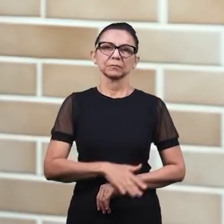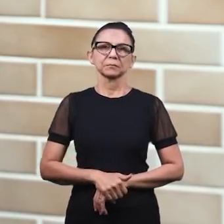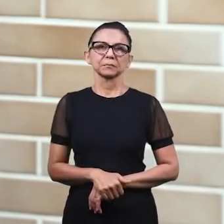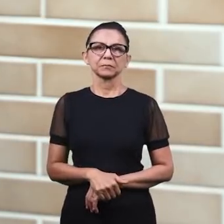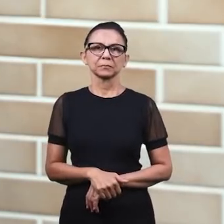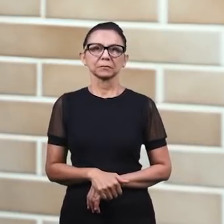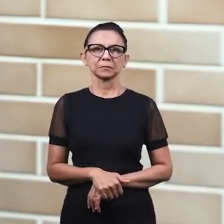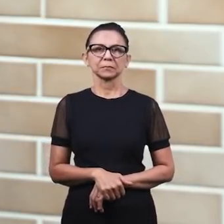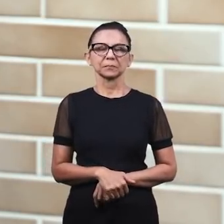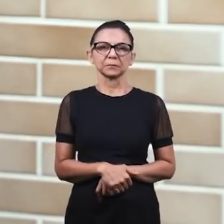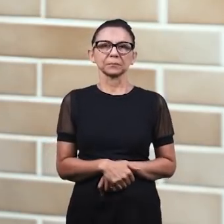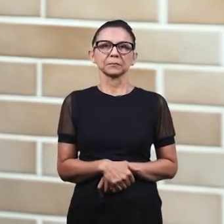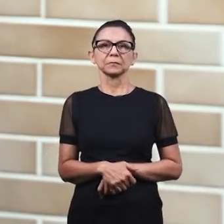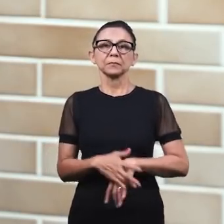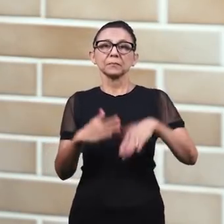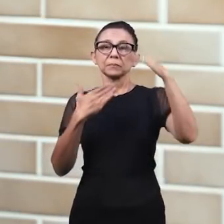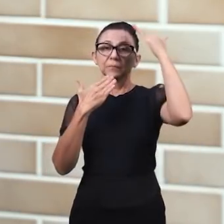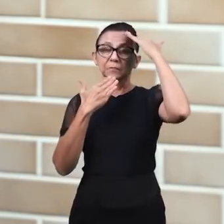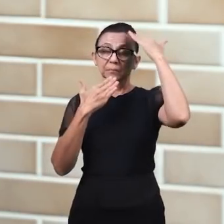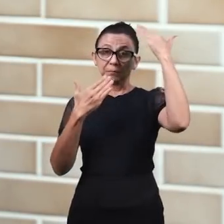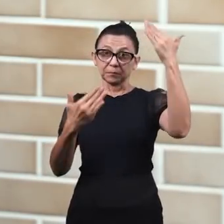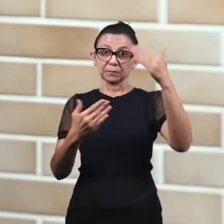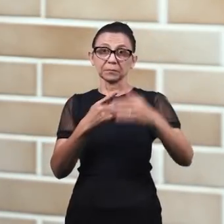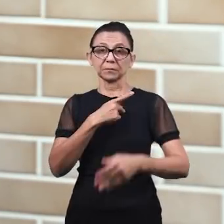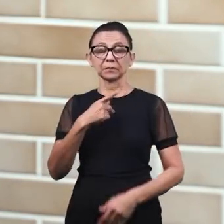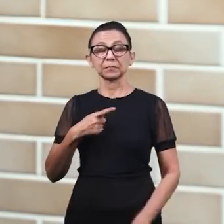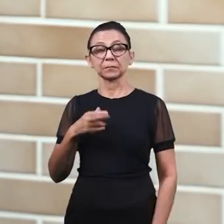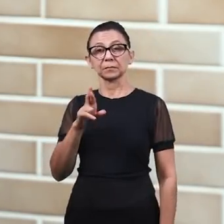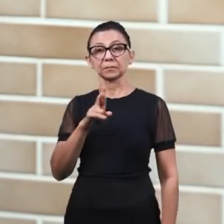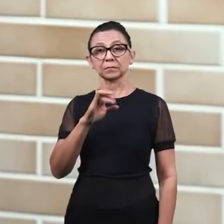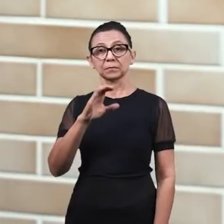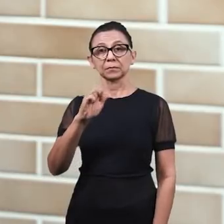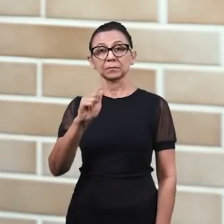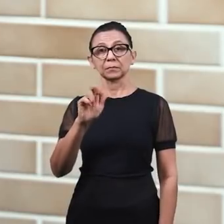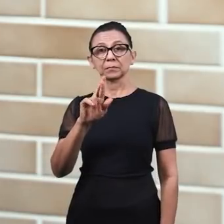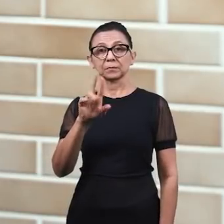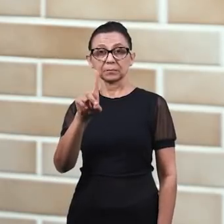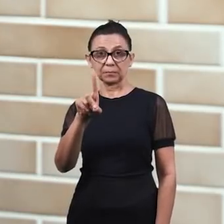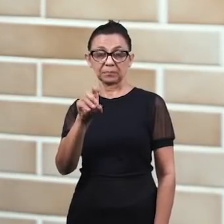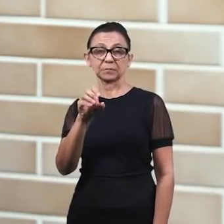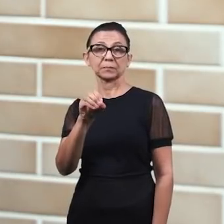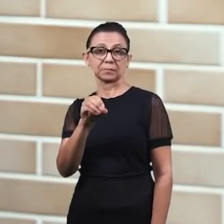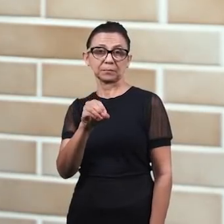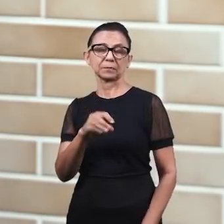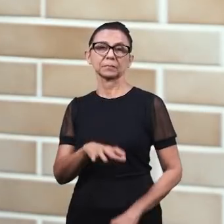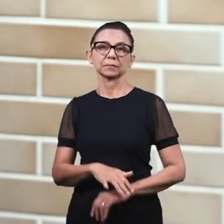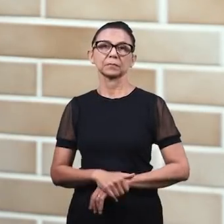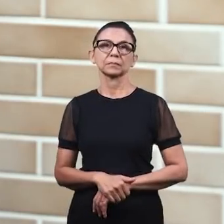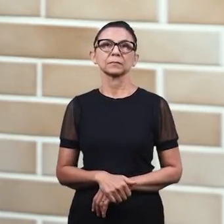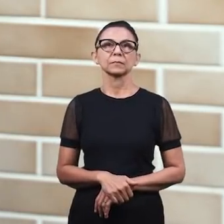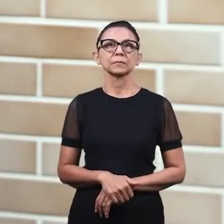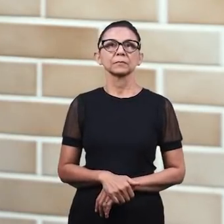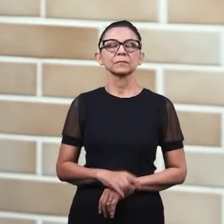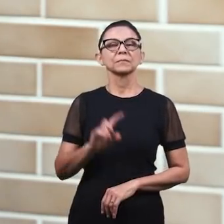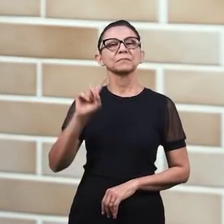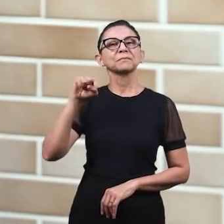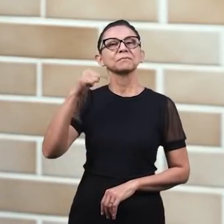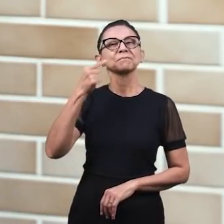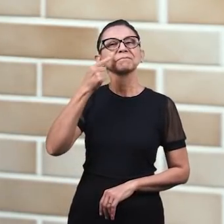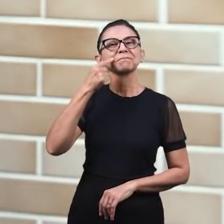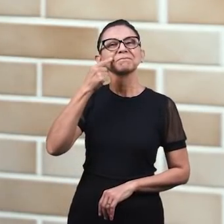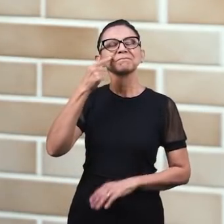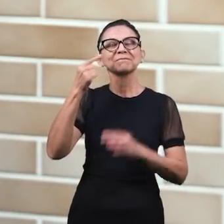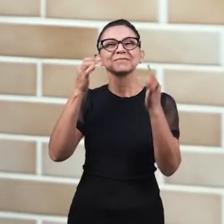quero agradecer o pastor Ricardo Bravin e também o testemunho que o pastor providenciou, que nós iremos ouvir